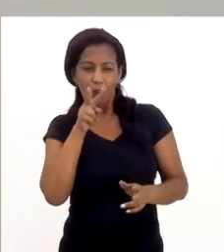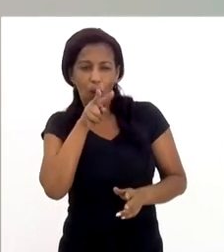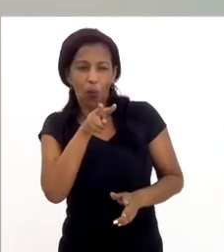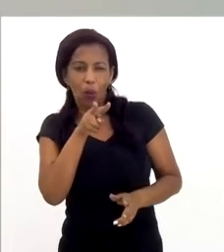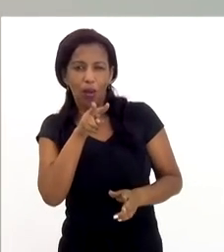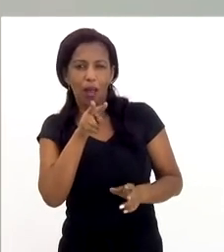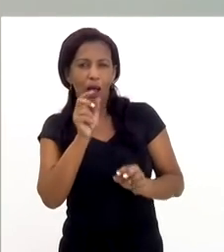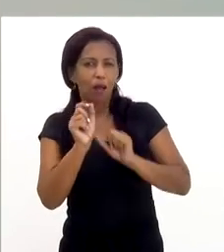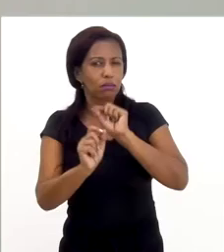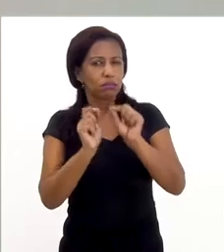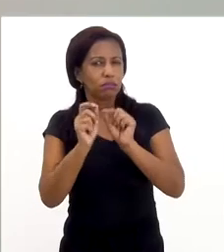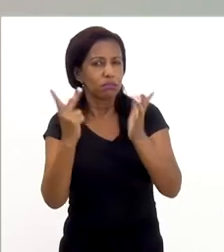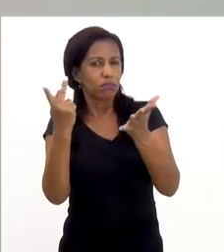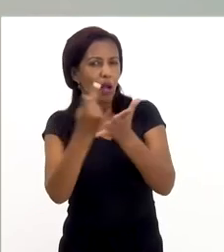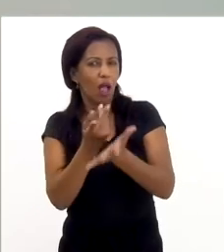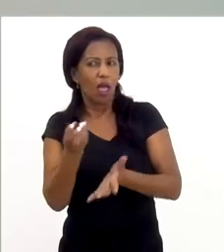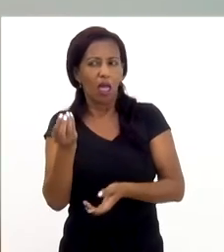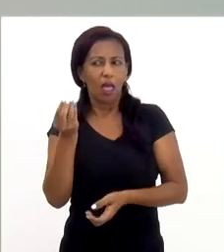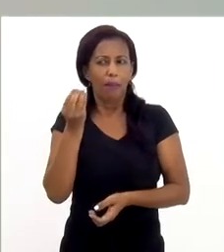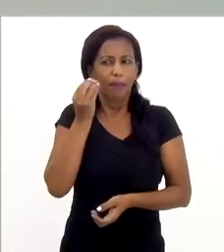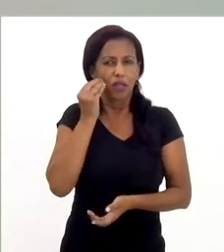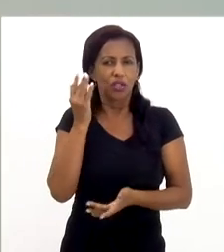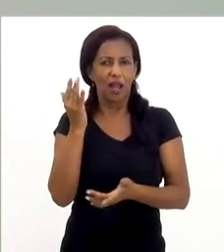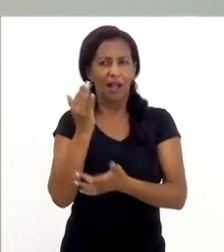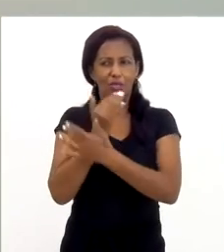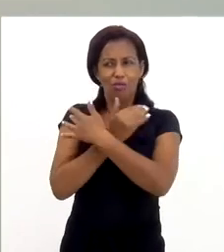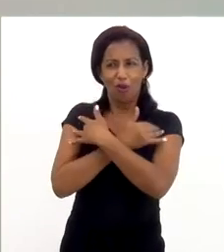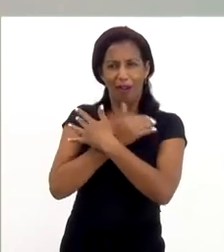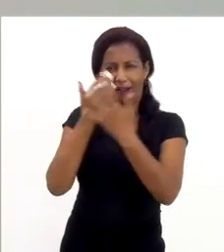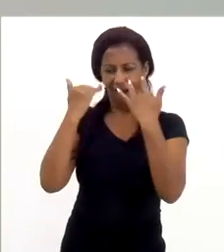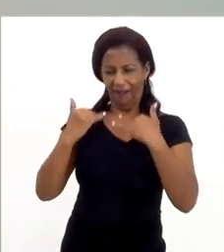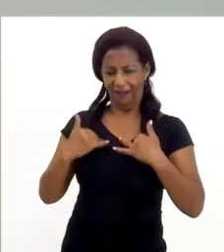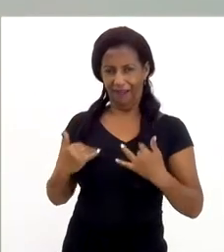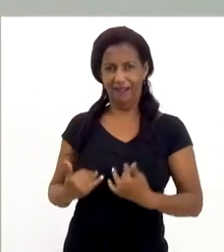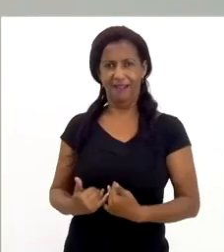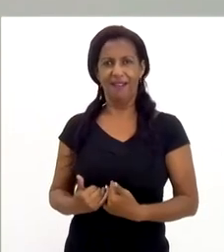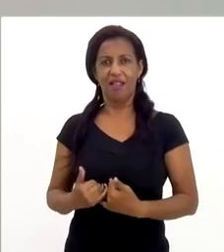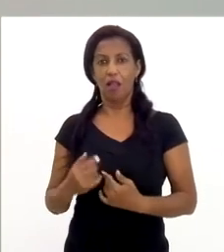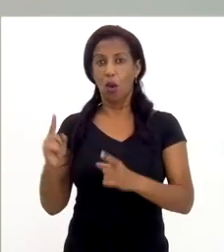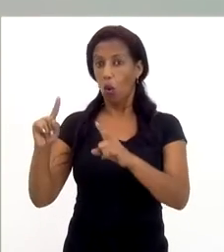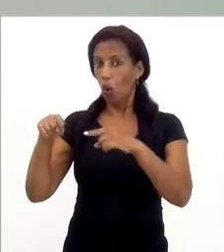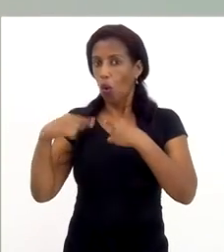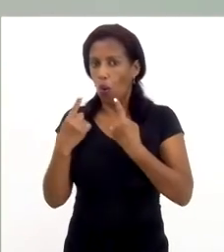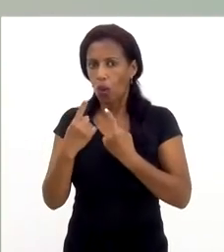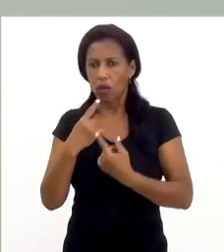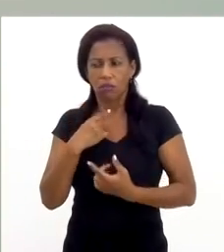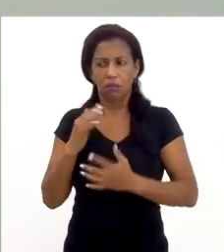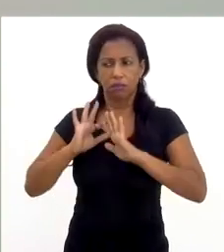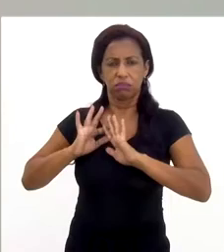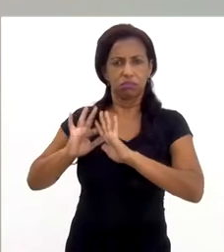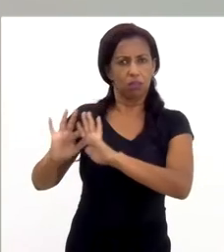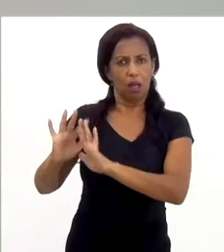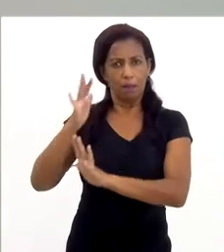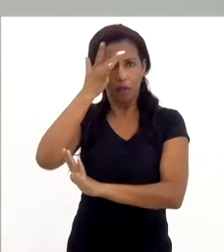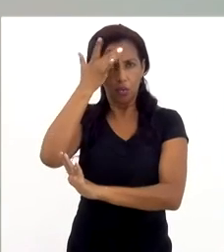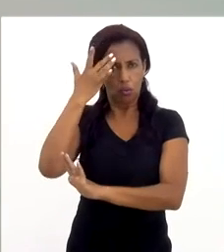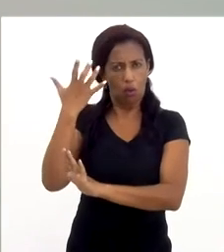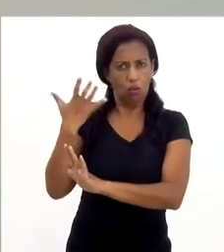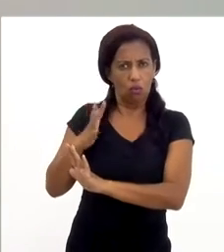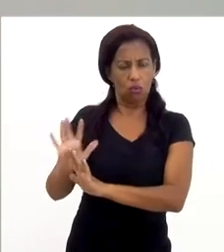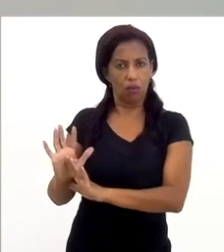identificar o exato os né de você beijar tocar manipular e principalmente que isso seja contra a vontade